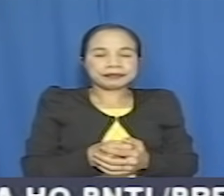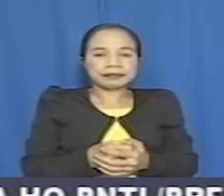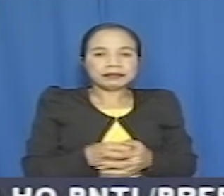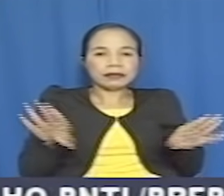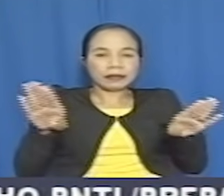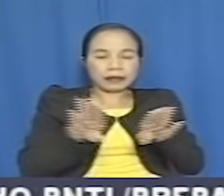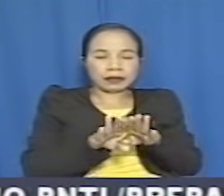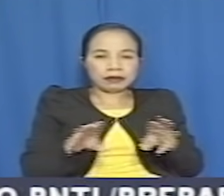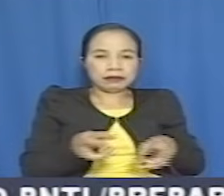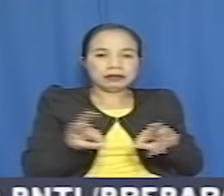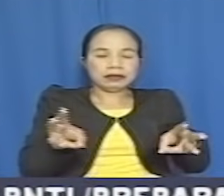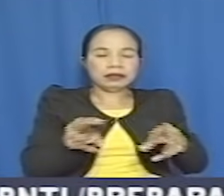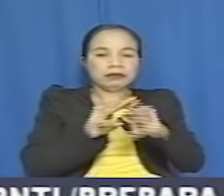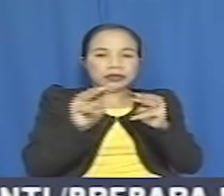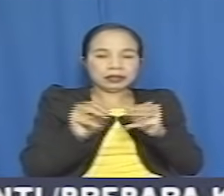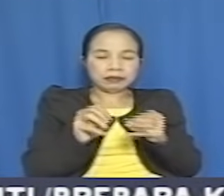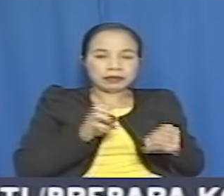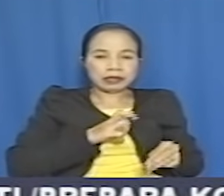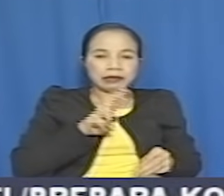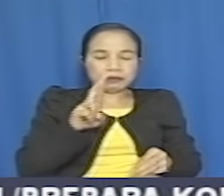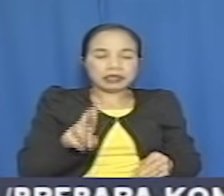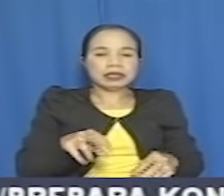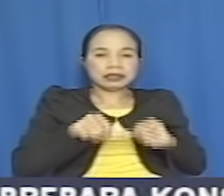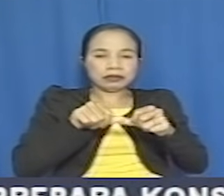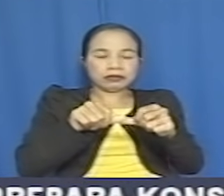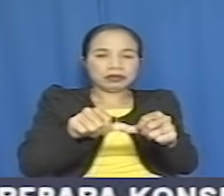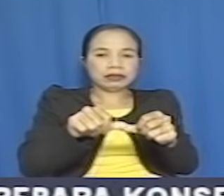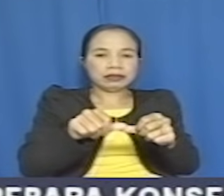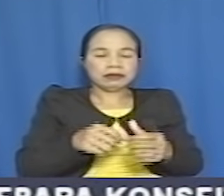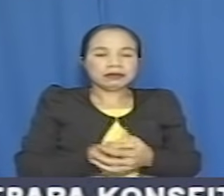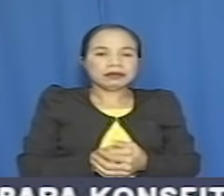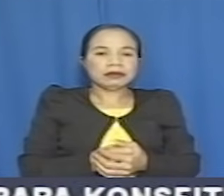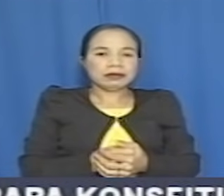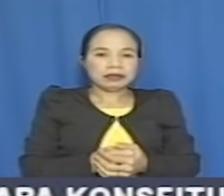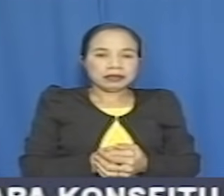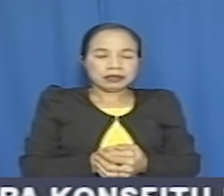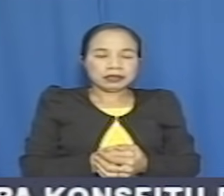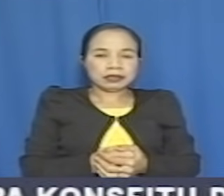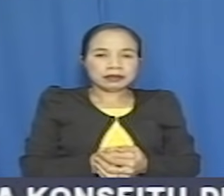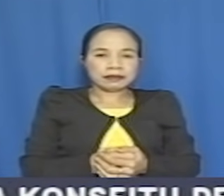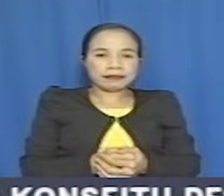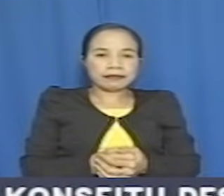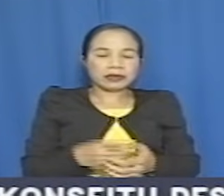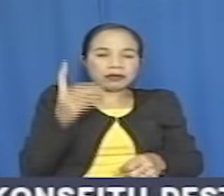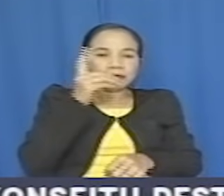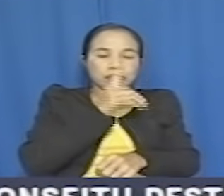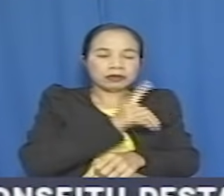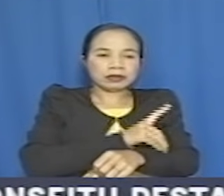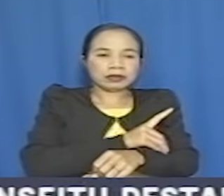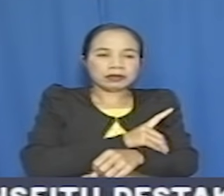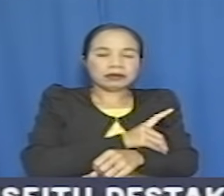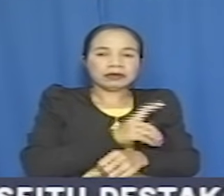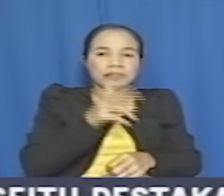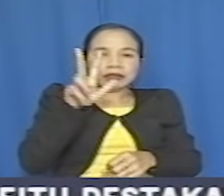e a município Hermera maca se continua. Cerca sanitária e a município Hermera Tomac se continua to dia 13